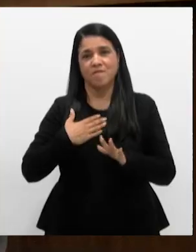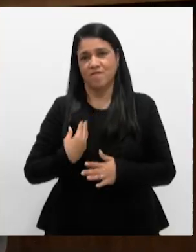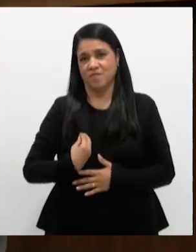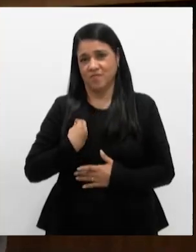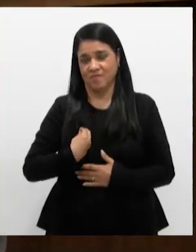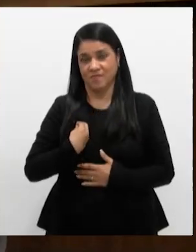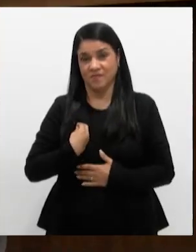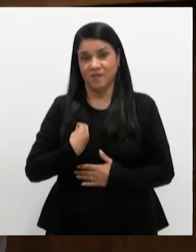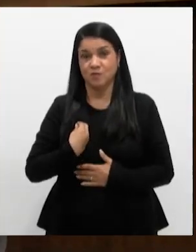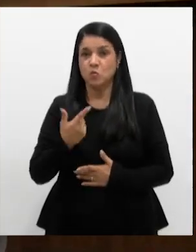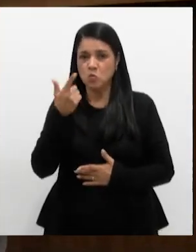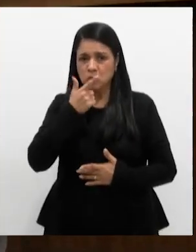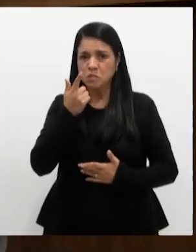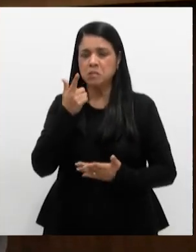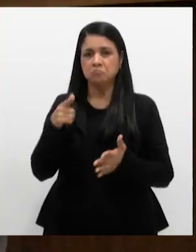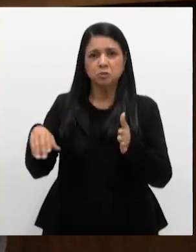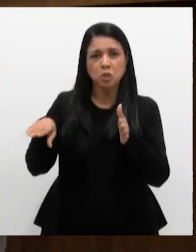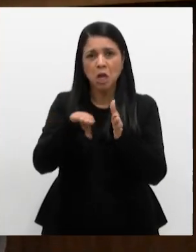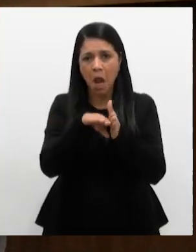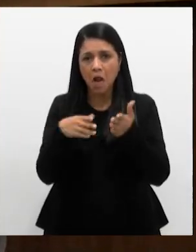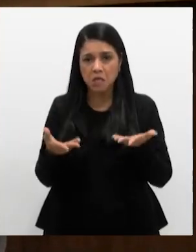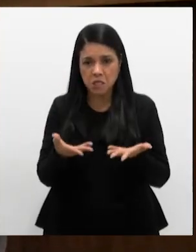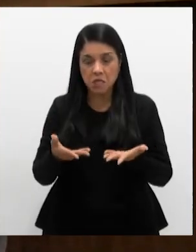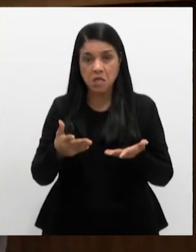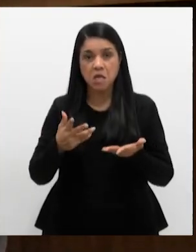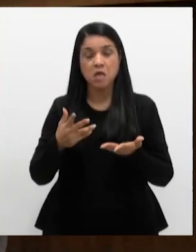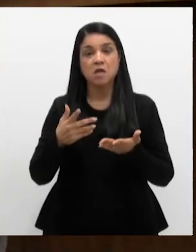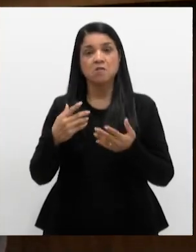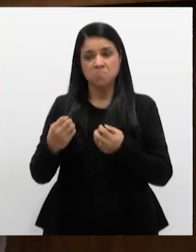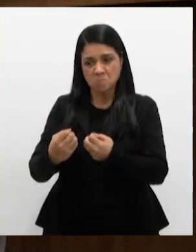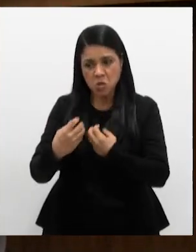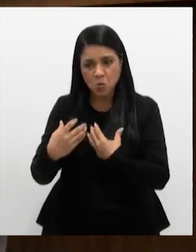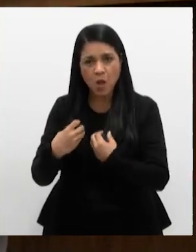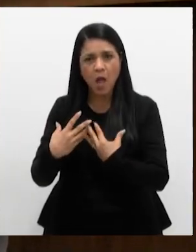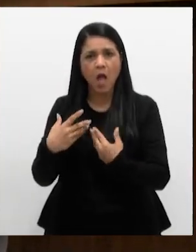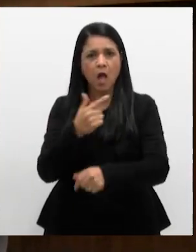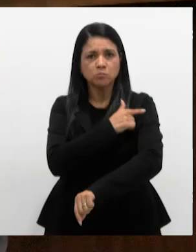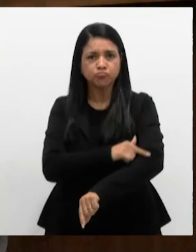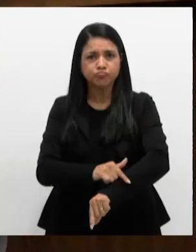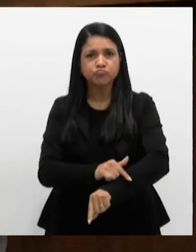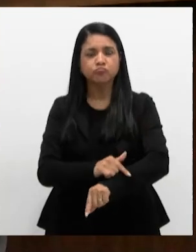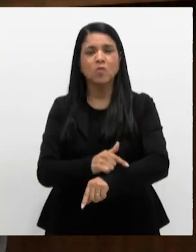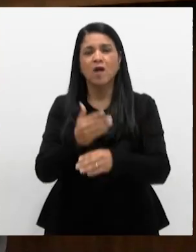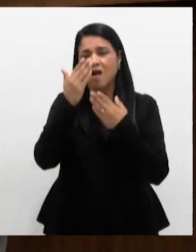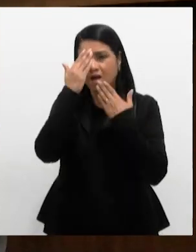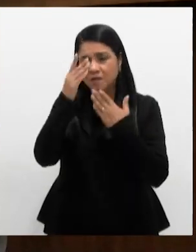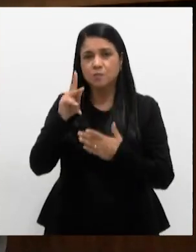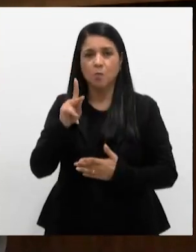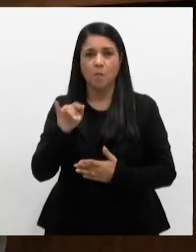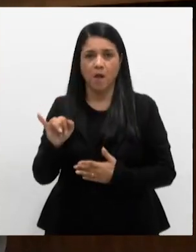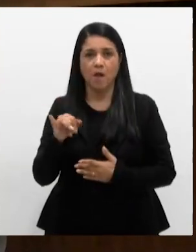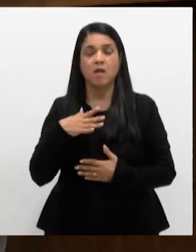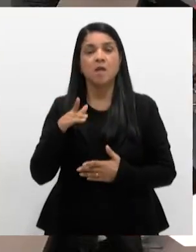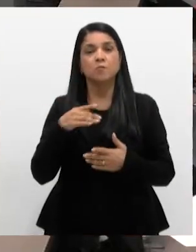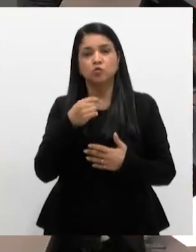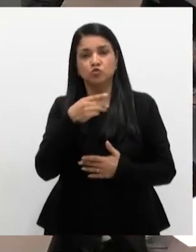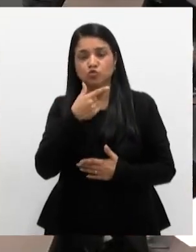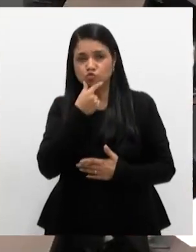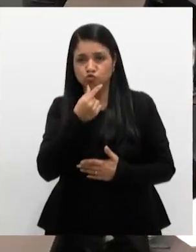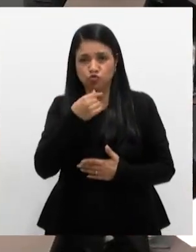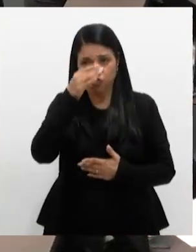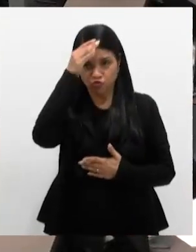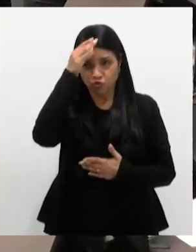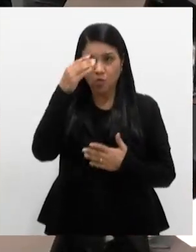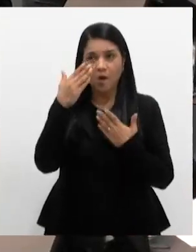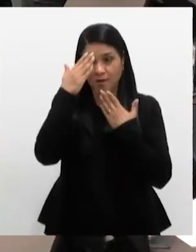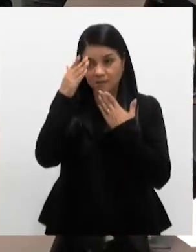cheguei onde cheguei, se eu estou onde eu estou, se eu fui forjado como eu fui forjado, agradeço ao meu pai, agradeço aos meus tios. Ali